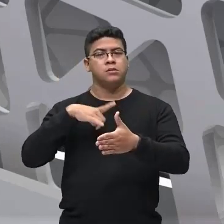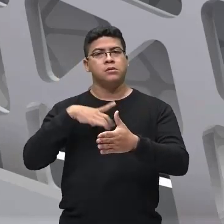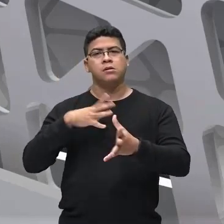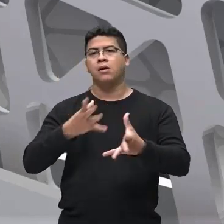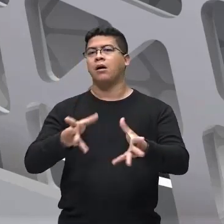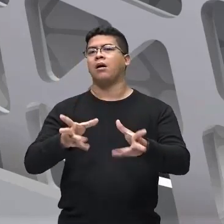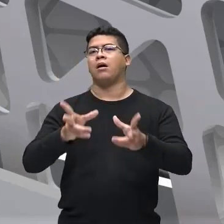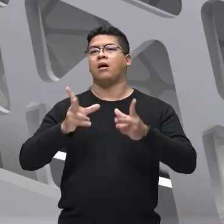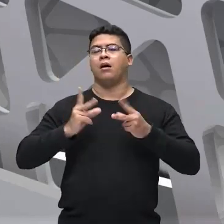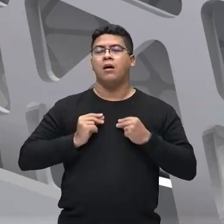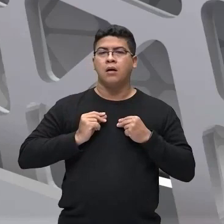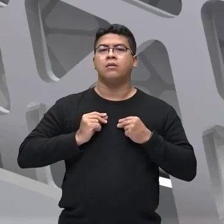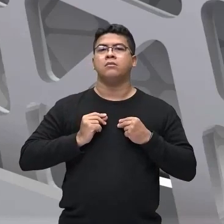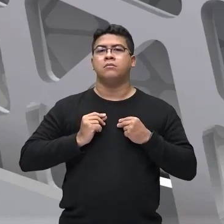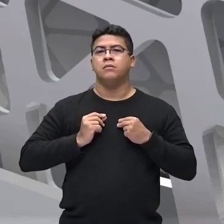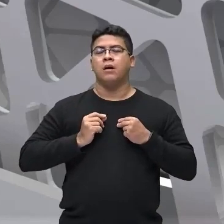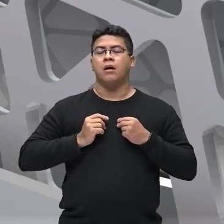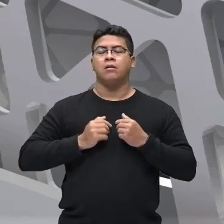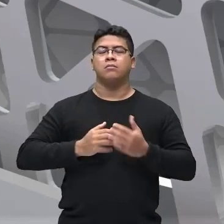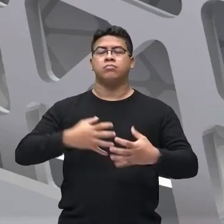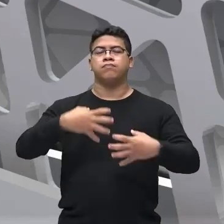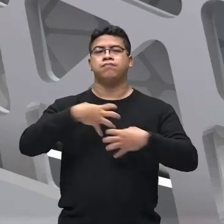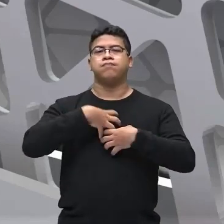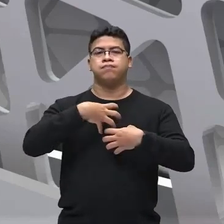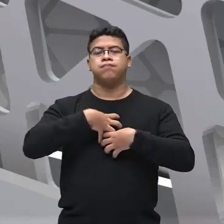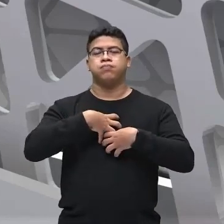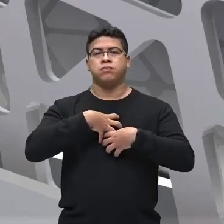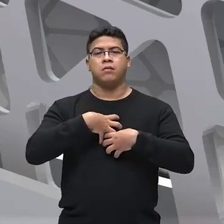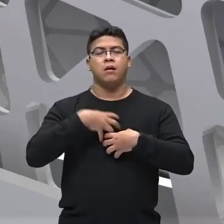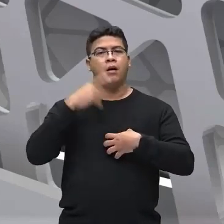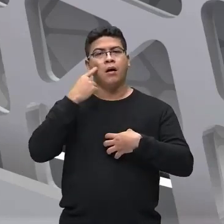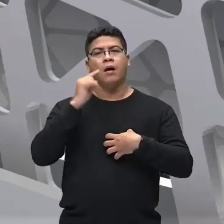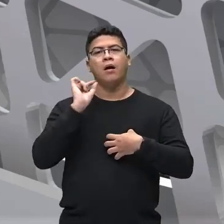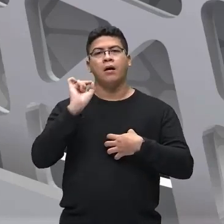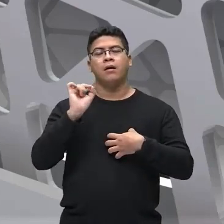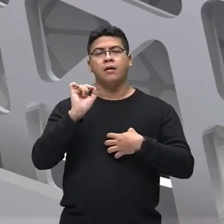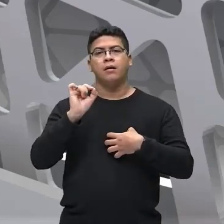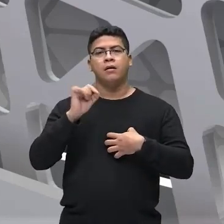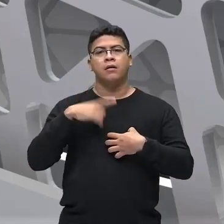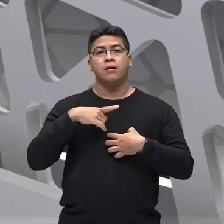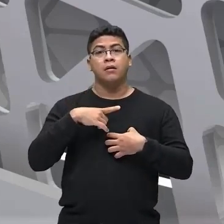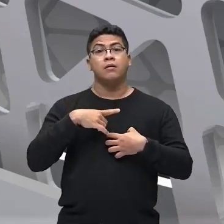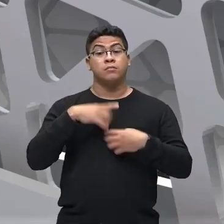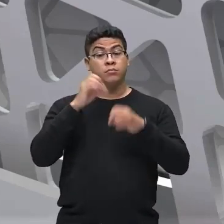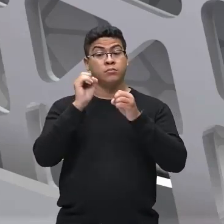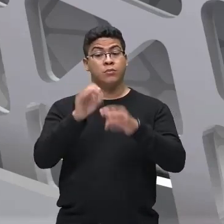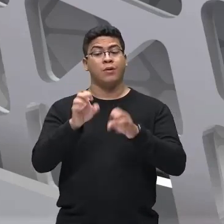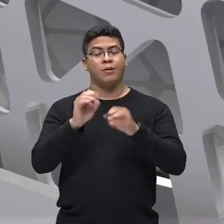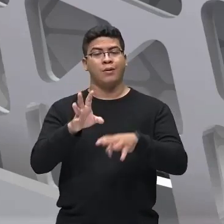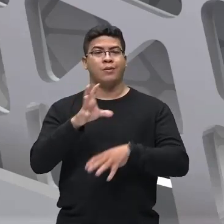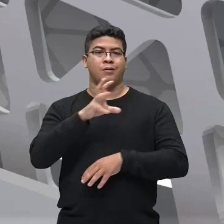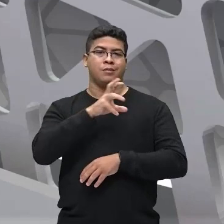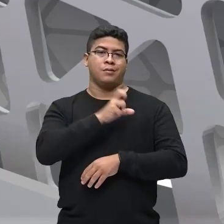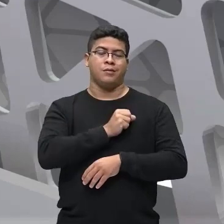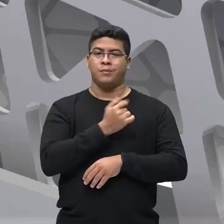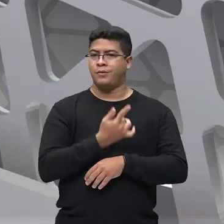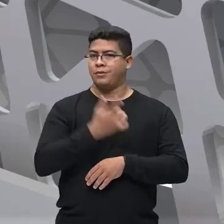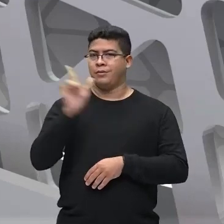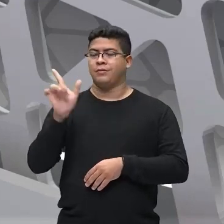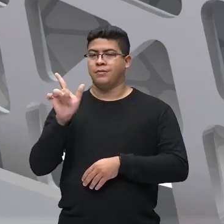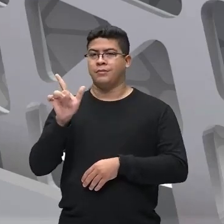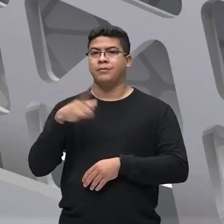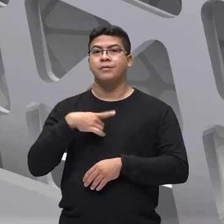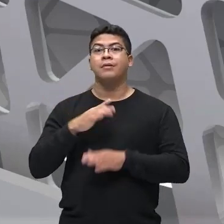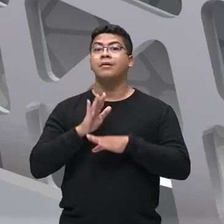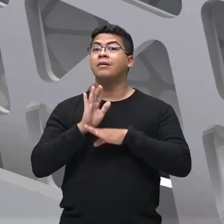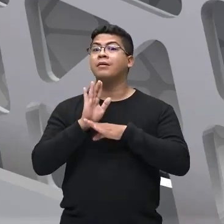a missão de ajudar o outro, porque Maomé, no islamismo, pregou o amor ao próximo. E ele vive na